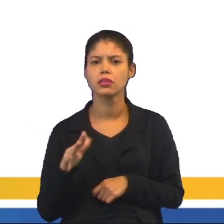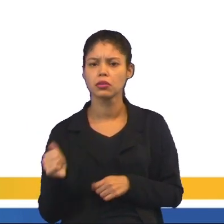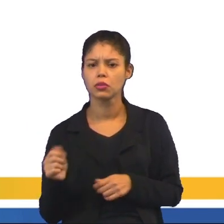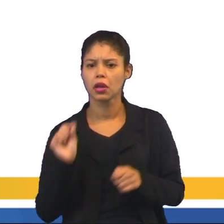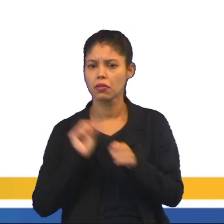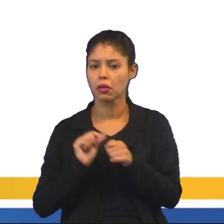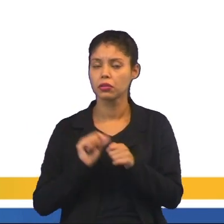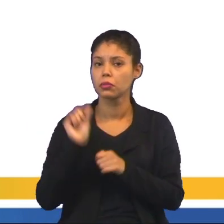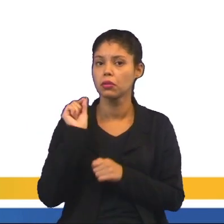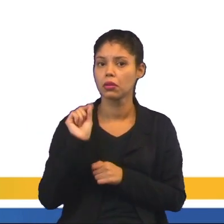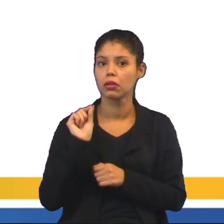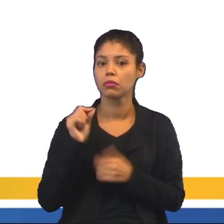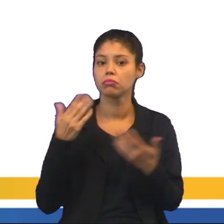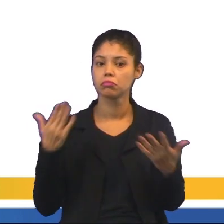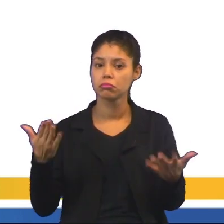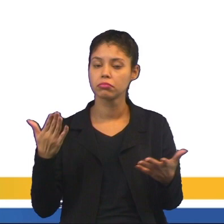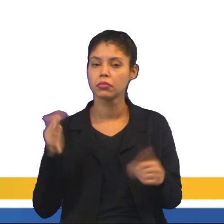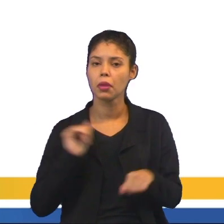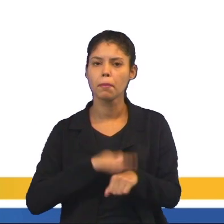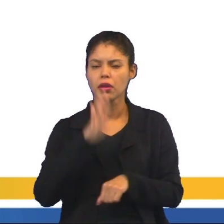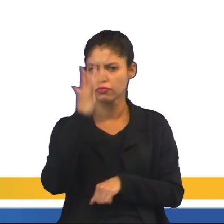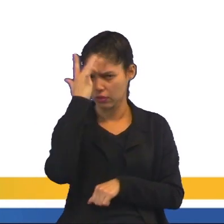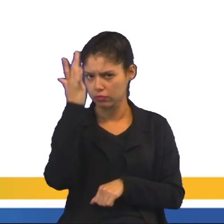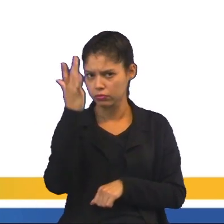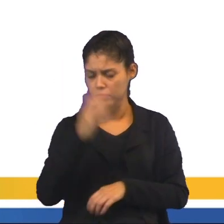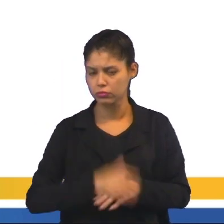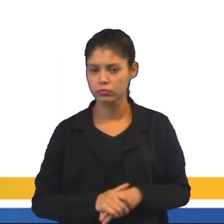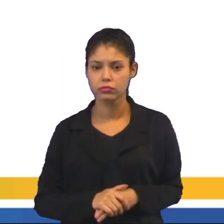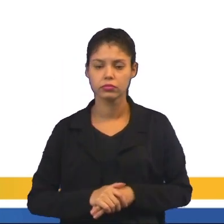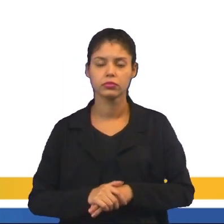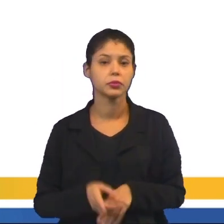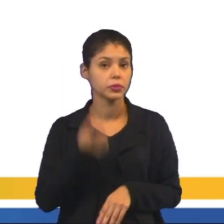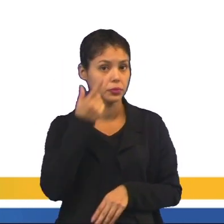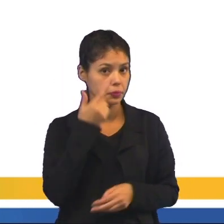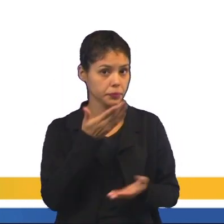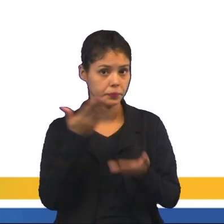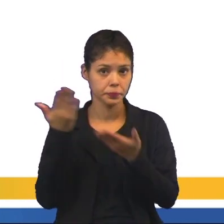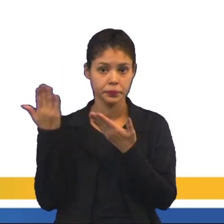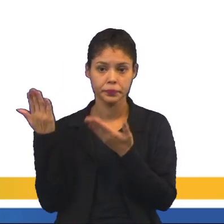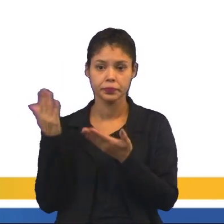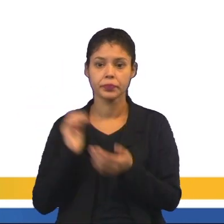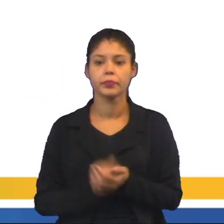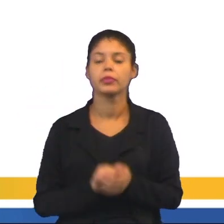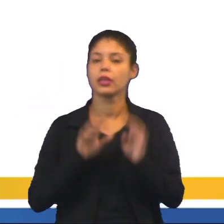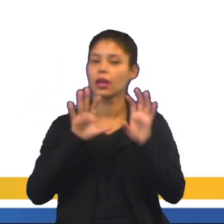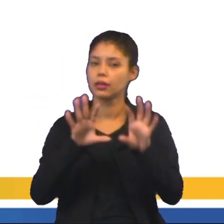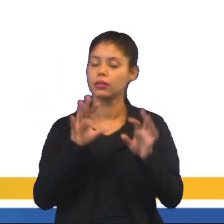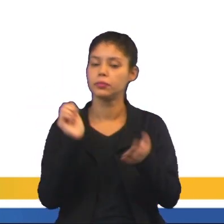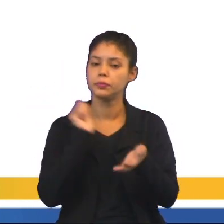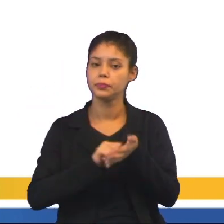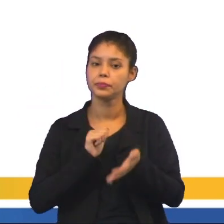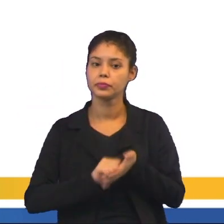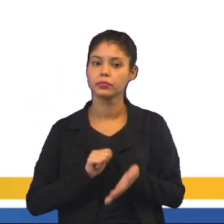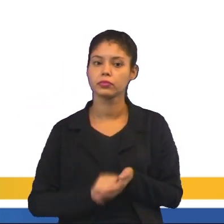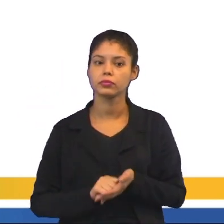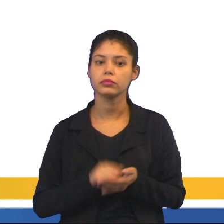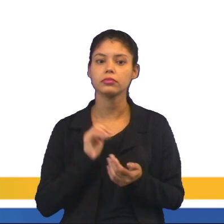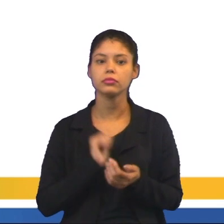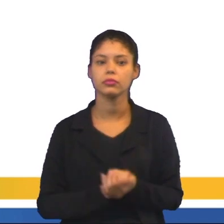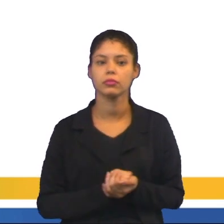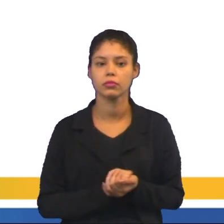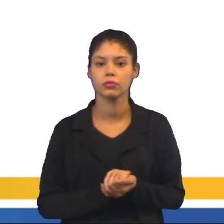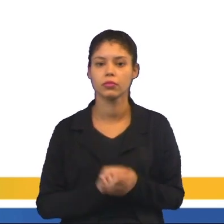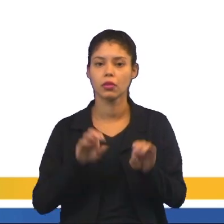que faz com que seja mais fácil. Então observe lá, ó, pessoal. Logo escreveremos a